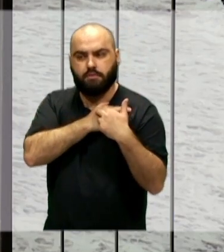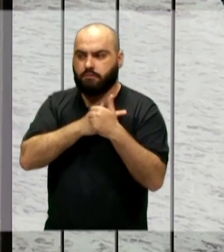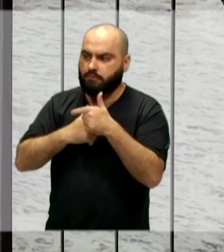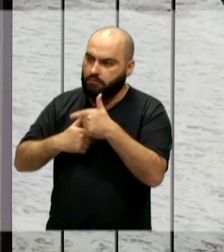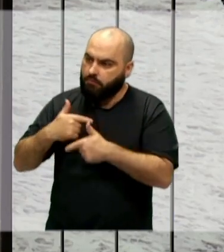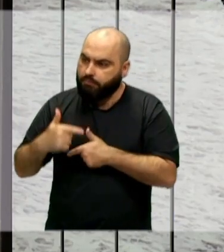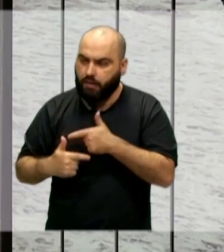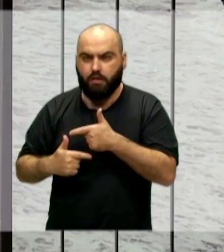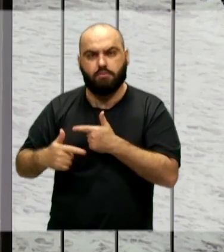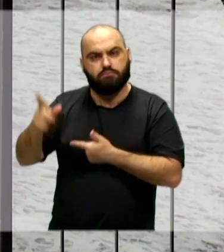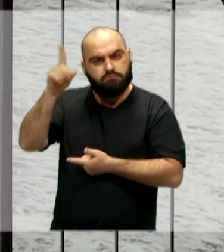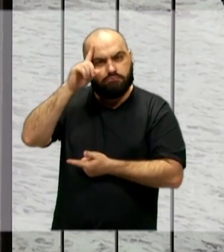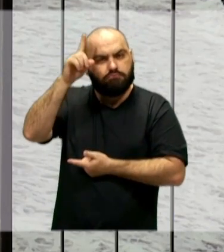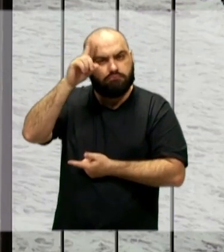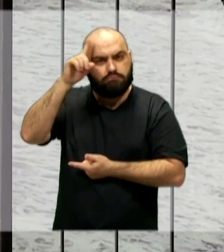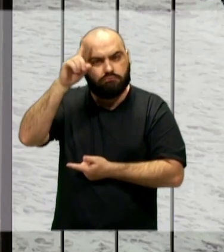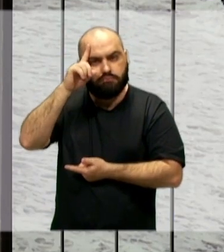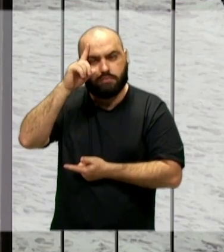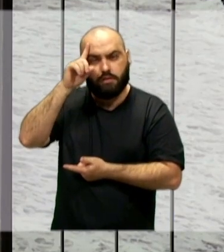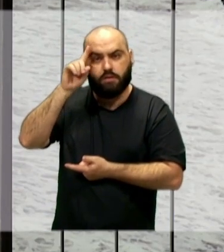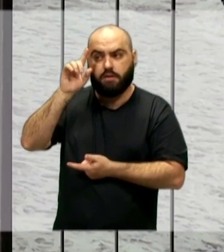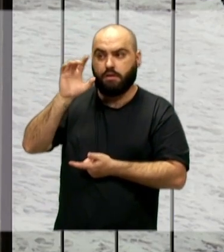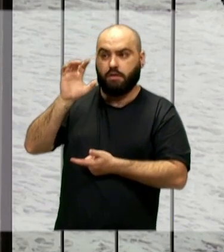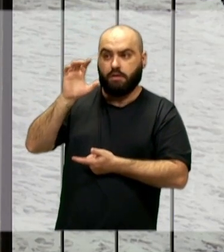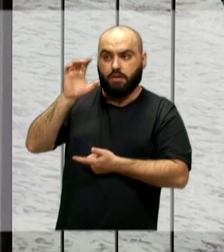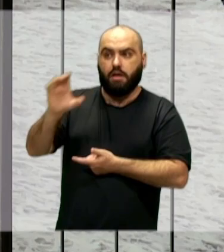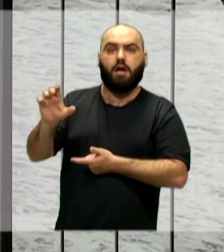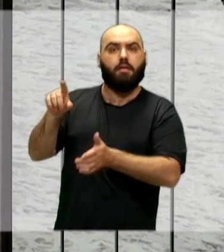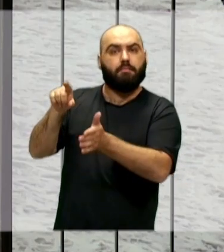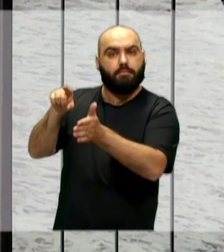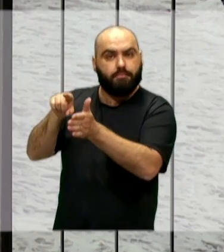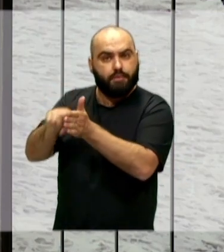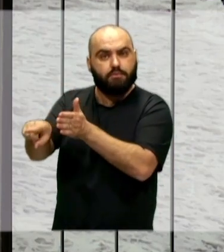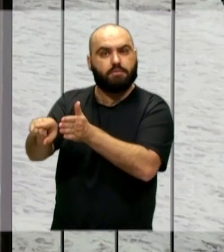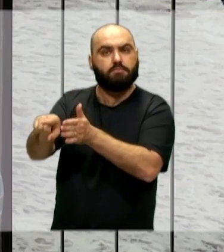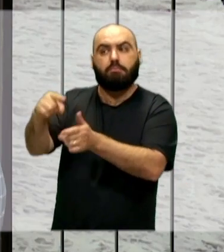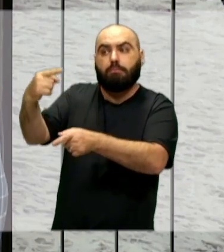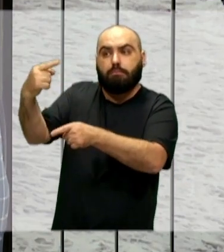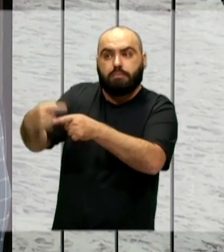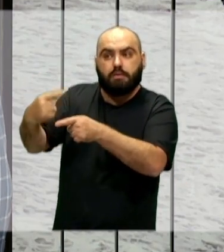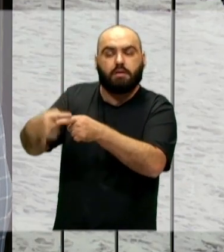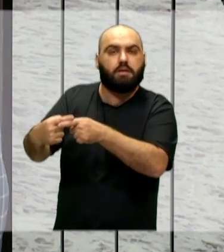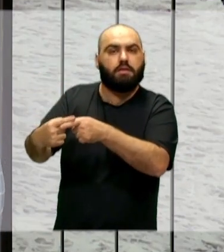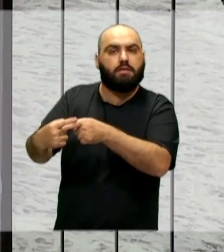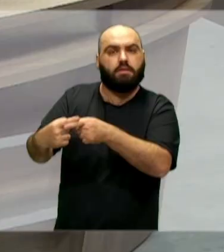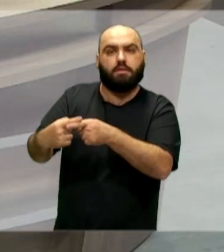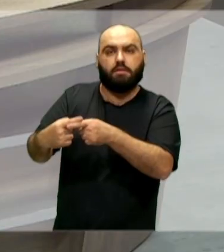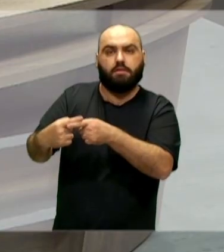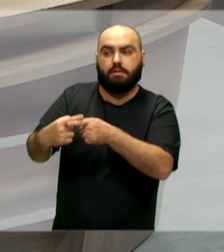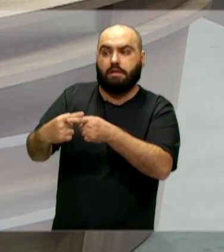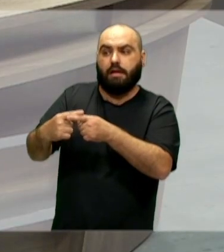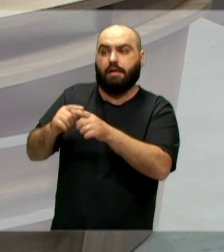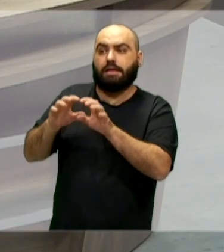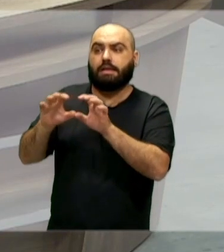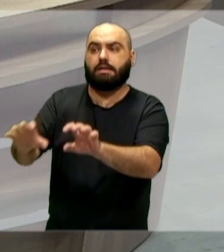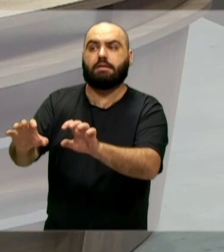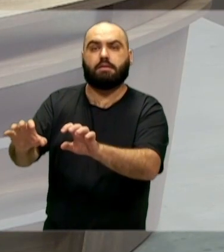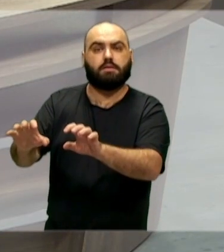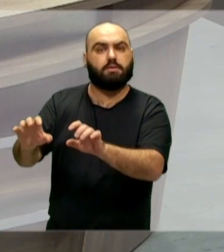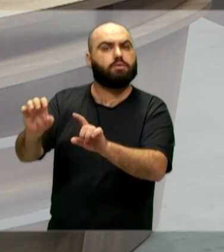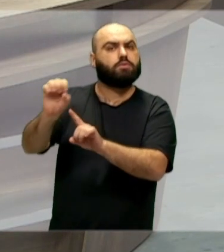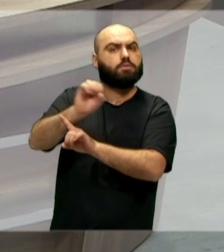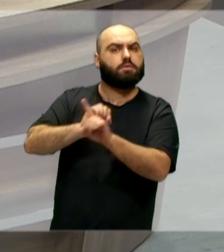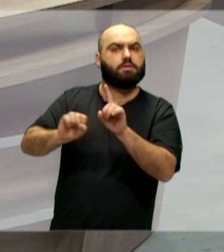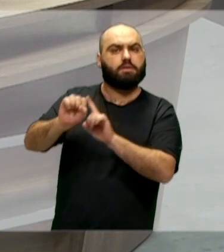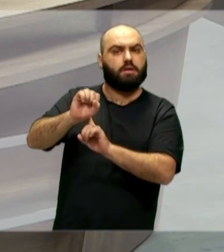dia. E isso é uma pergunta que a gente tem que se fazer. Por que a gente colocou essas pessoas nesse lugar? Foi a sociedade